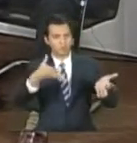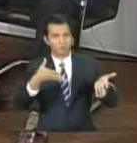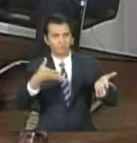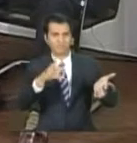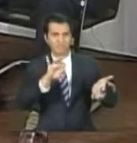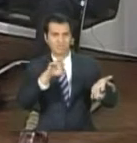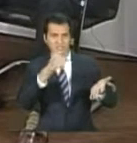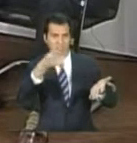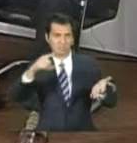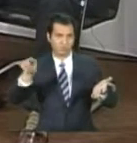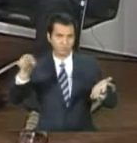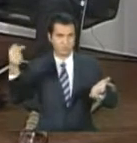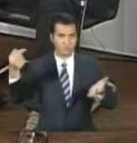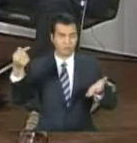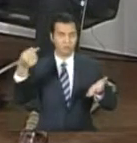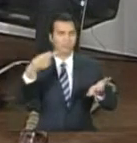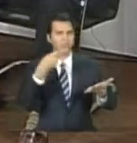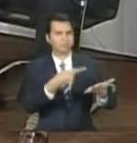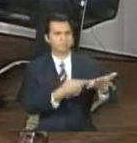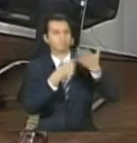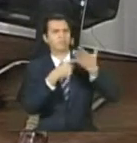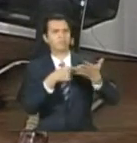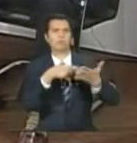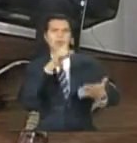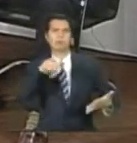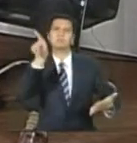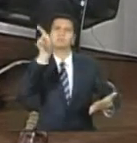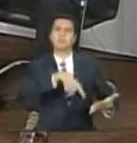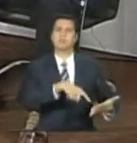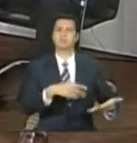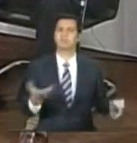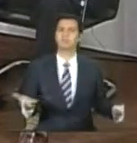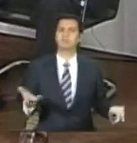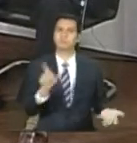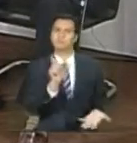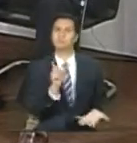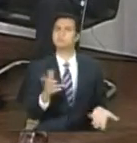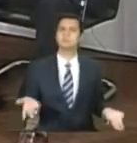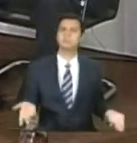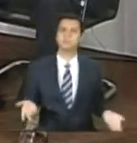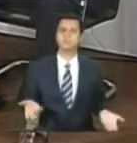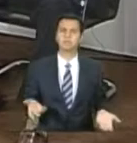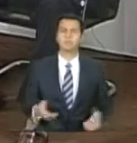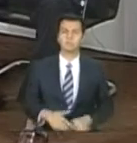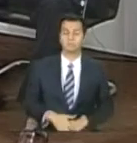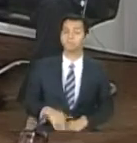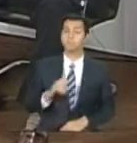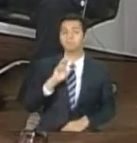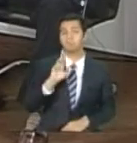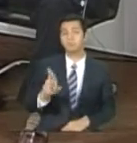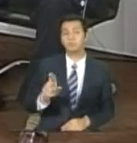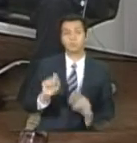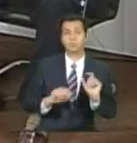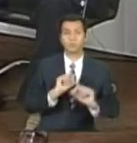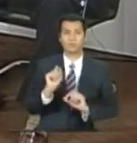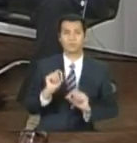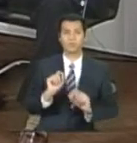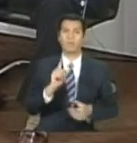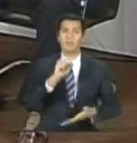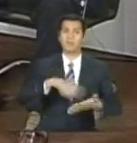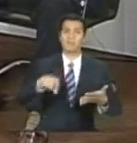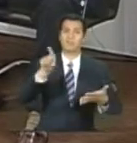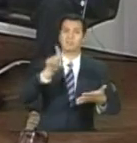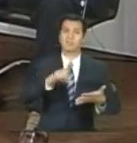aparece cancelado, entre aspas. Bom, no que se refere ao cadastro, não existe cadastro